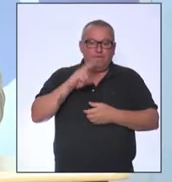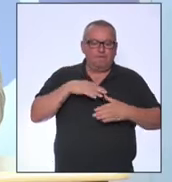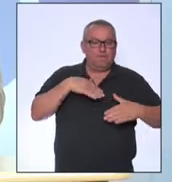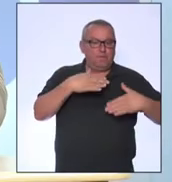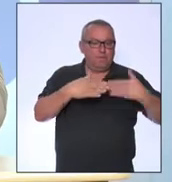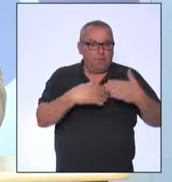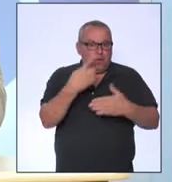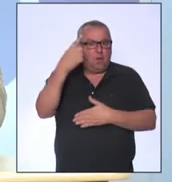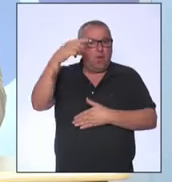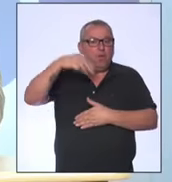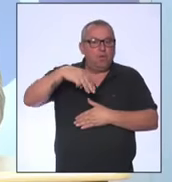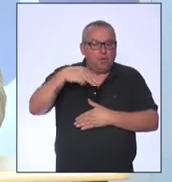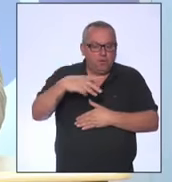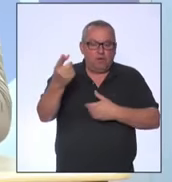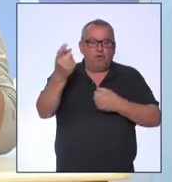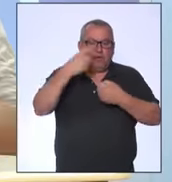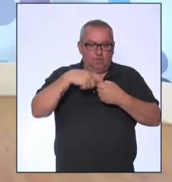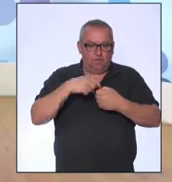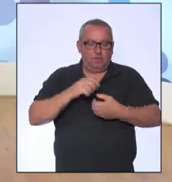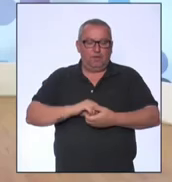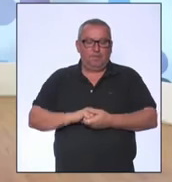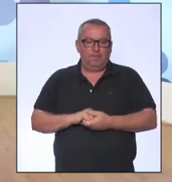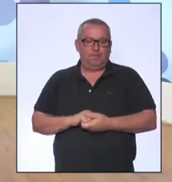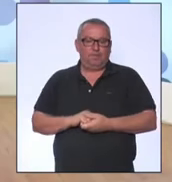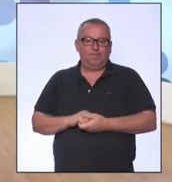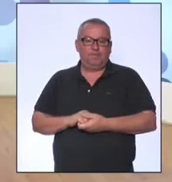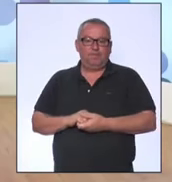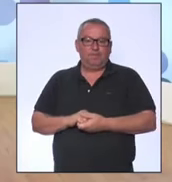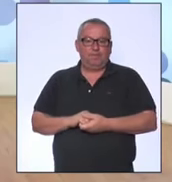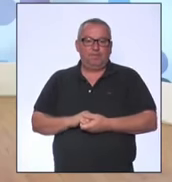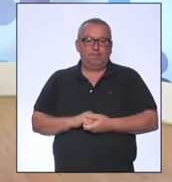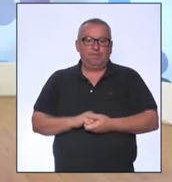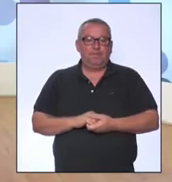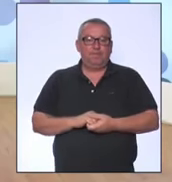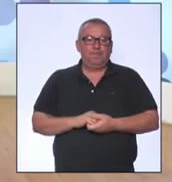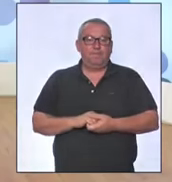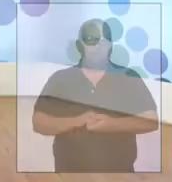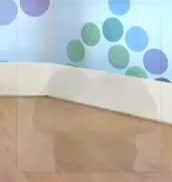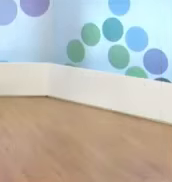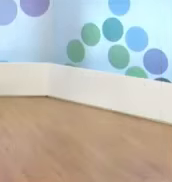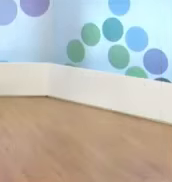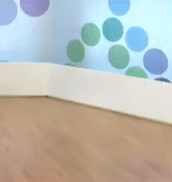um minutinho a gente retorna aqui. Bom trabalho.